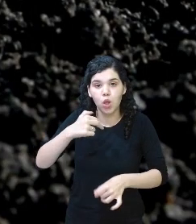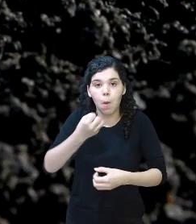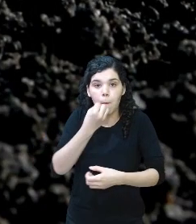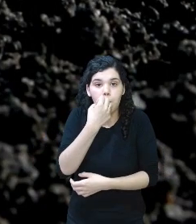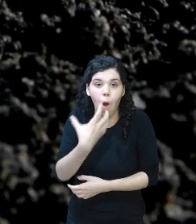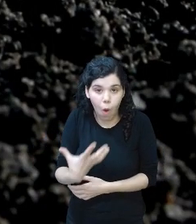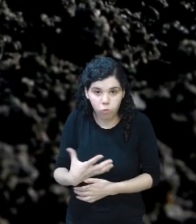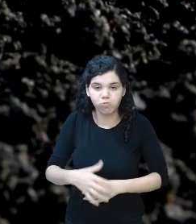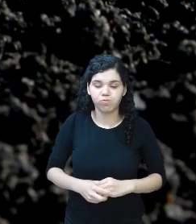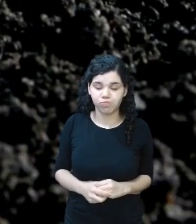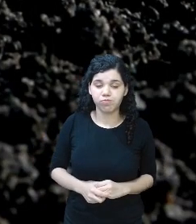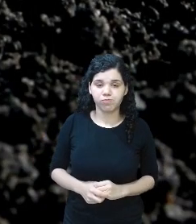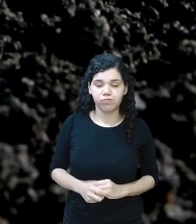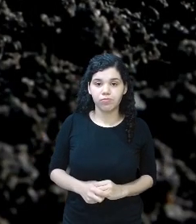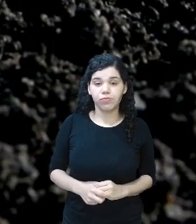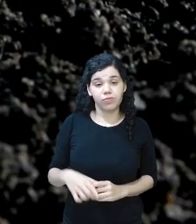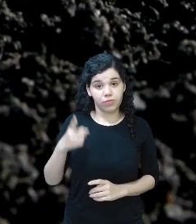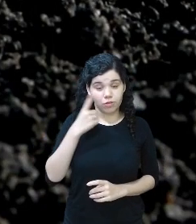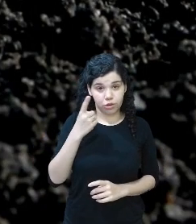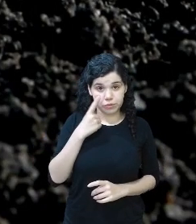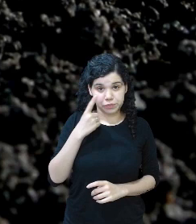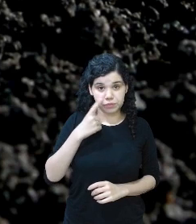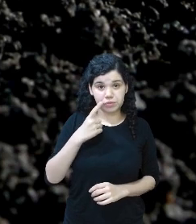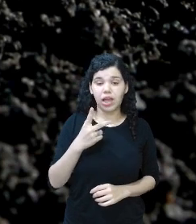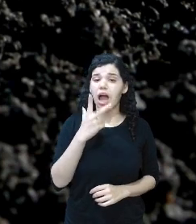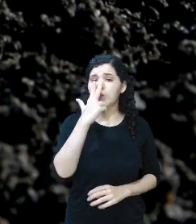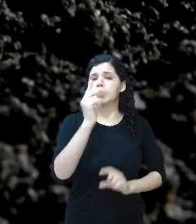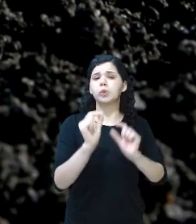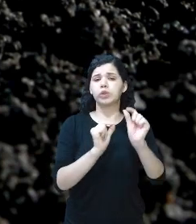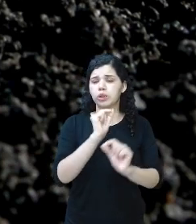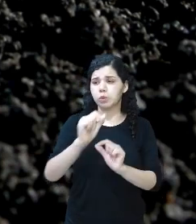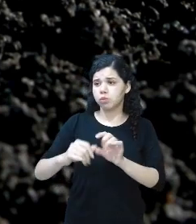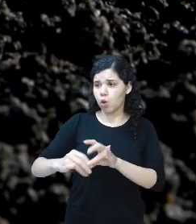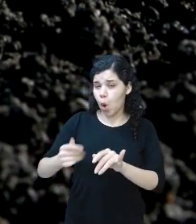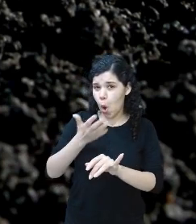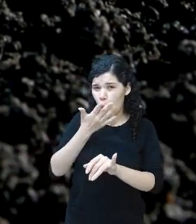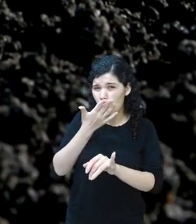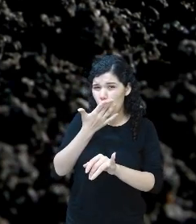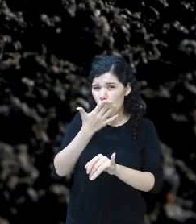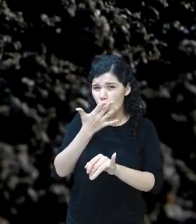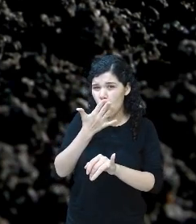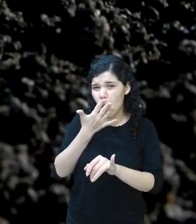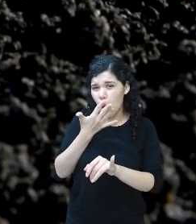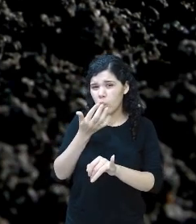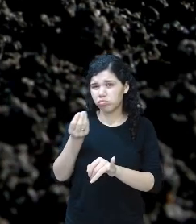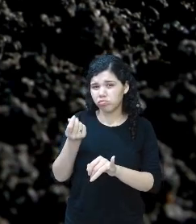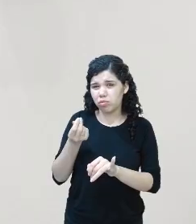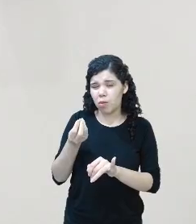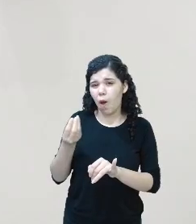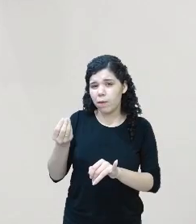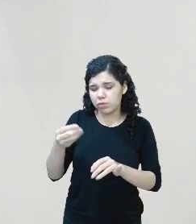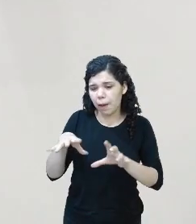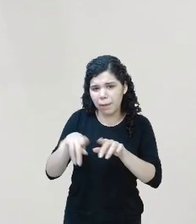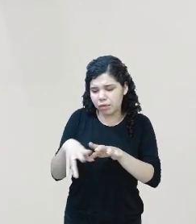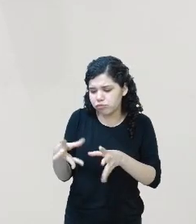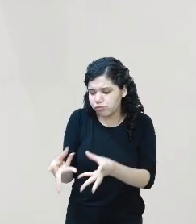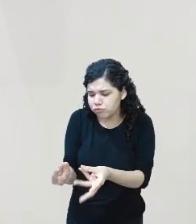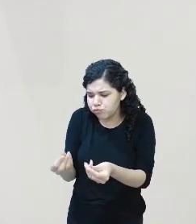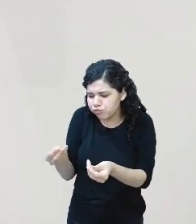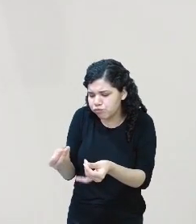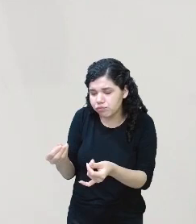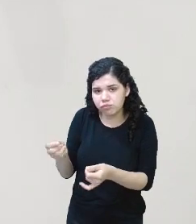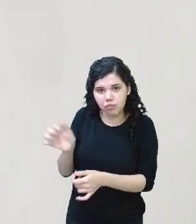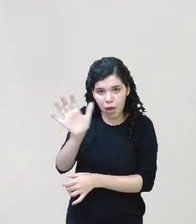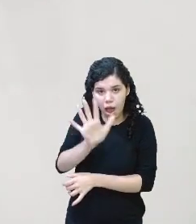férteis. Veja só, provavelmente esse solo aqui, pela cor, pela textura dele aqui